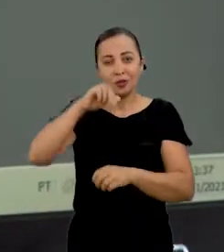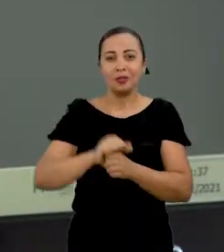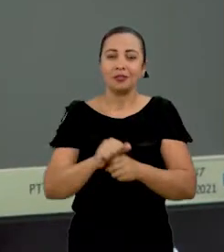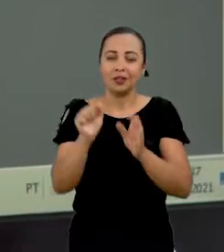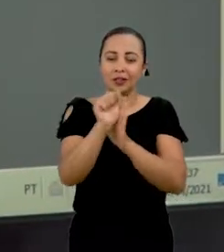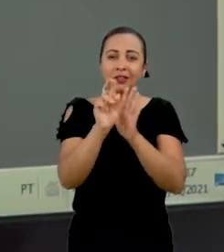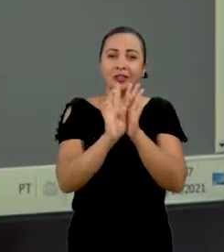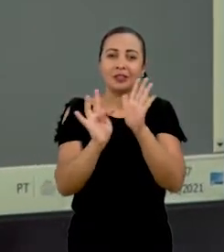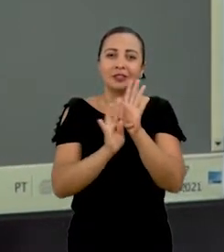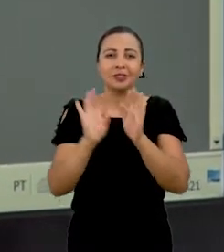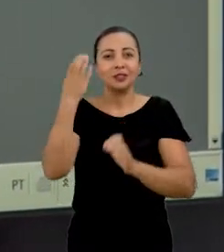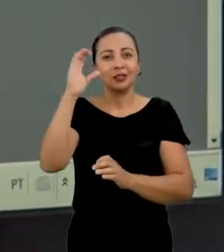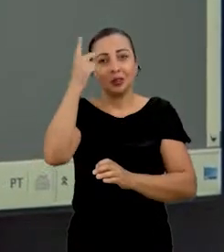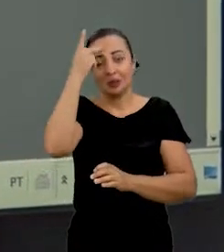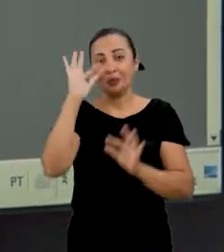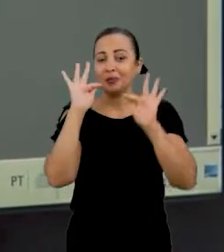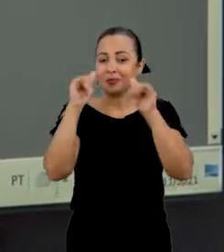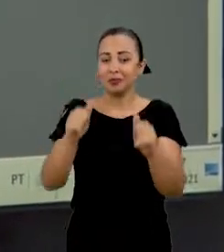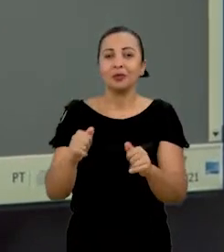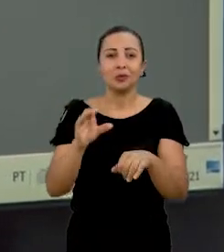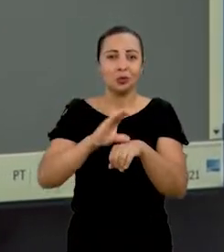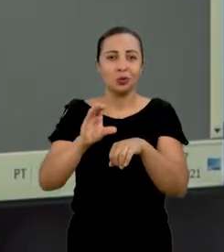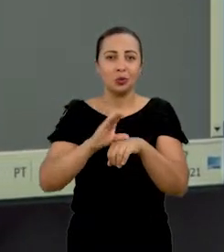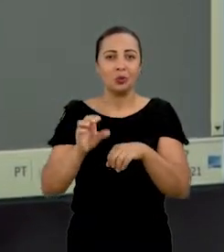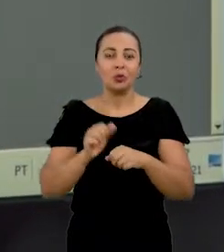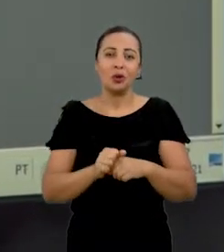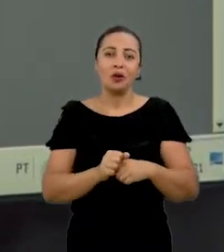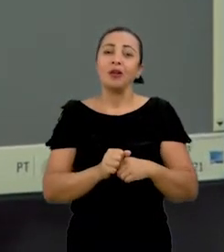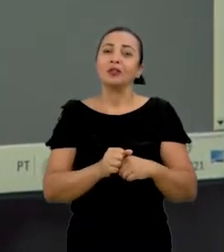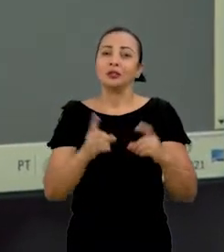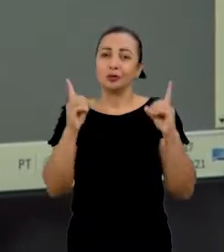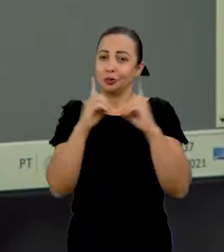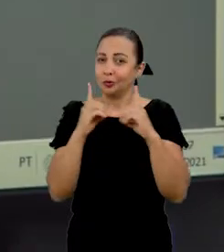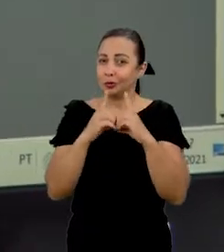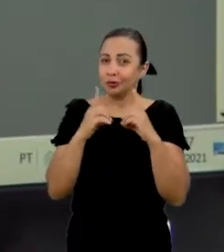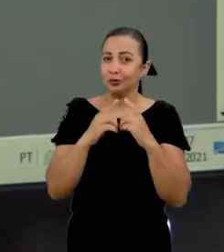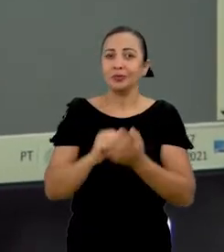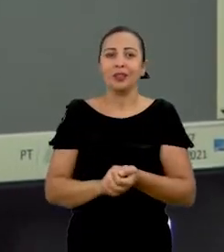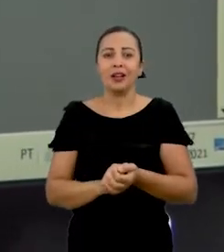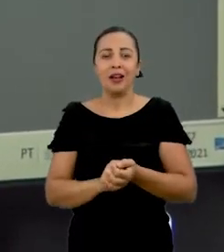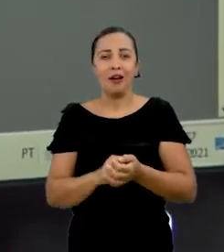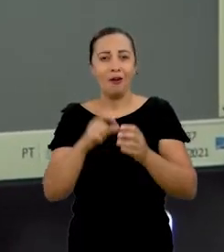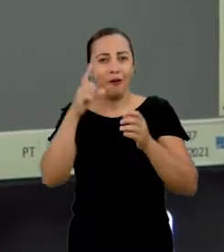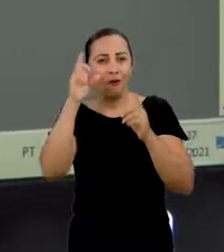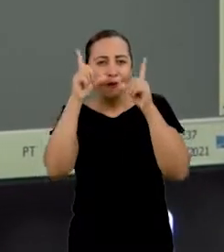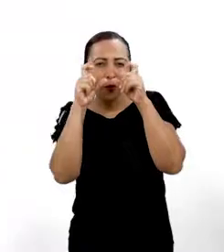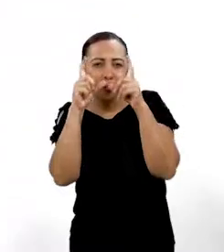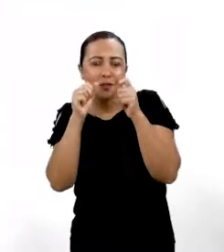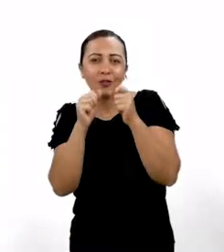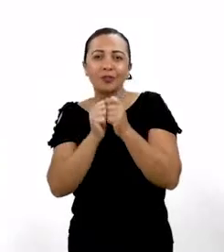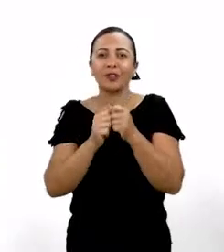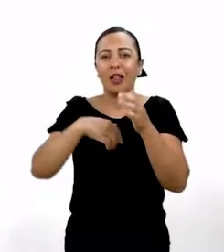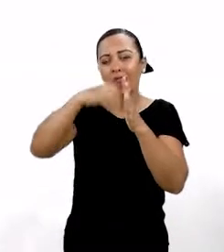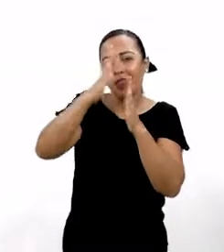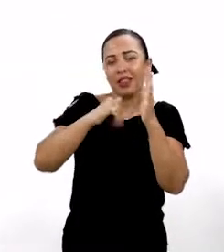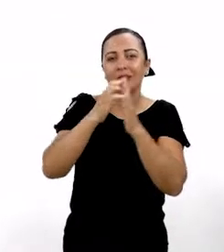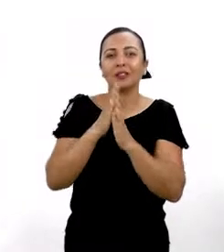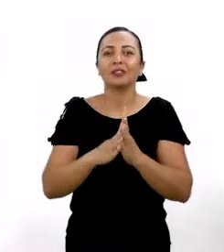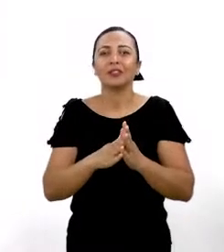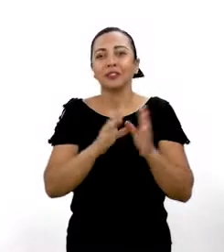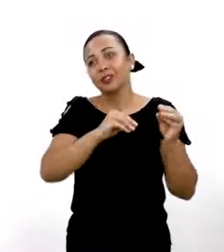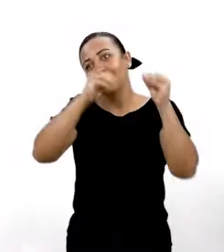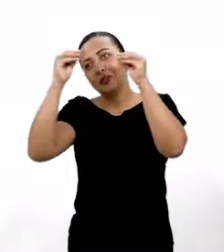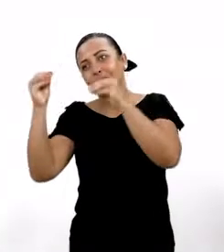E aí, o meu artigo científico para a conclusão do curso na Universidade Federal de Sergipe é sobre a fotografia lambi-lambi. Eu levei